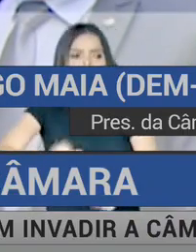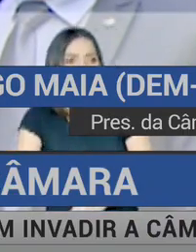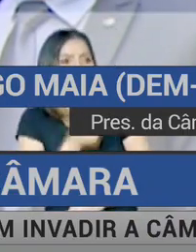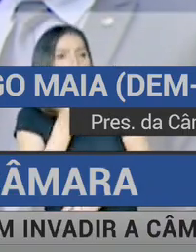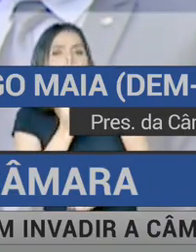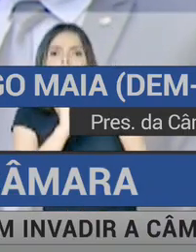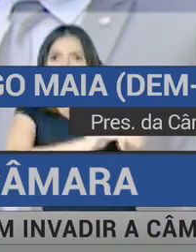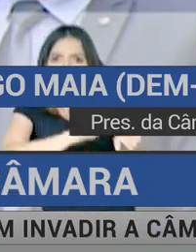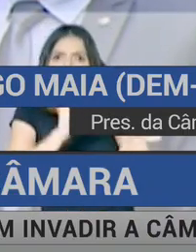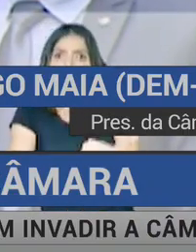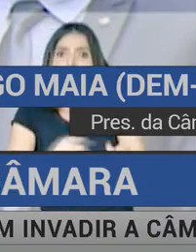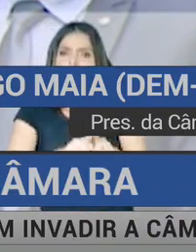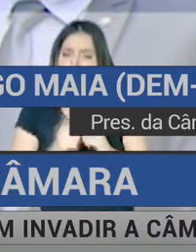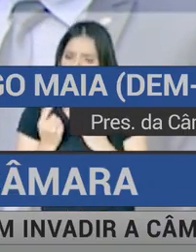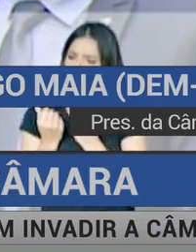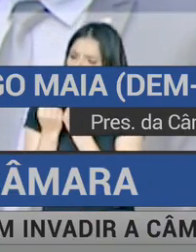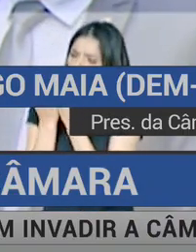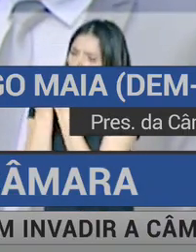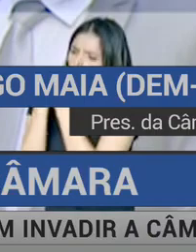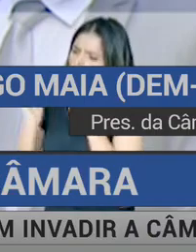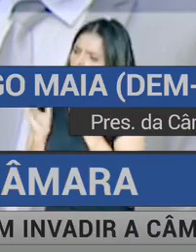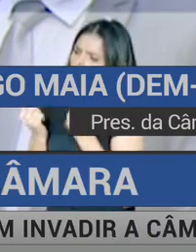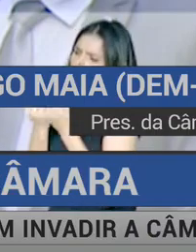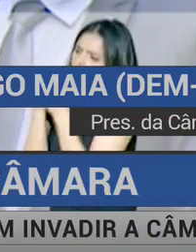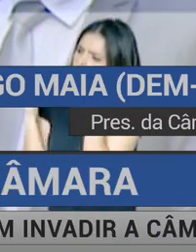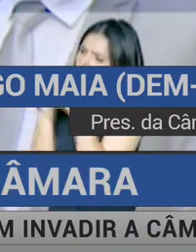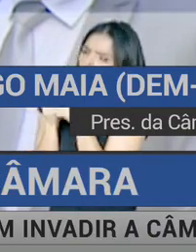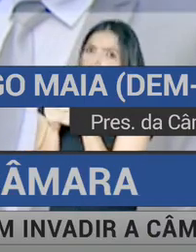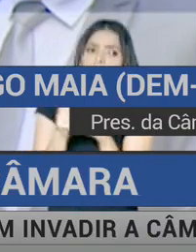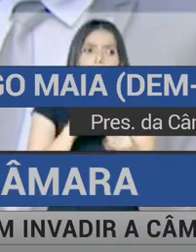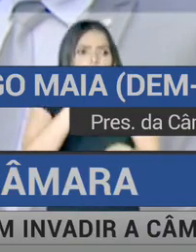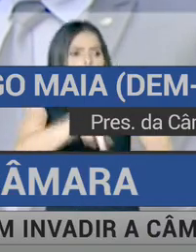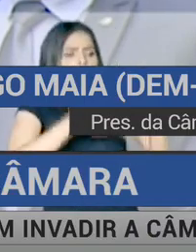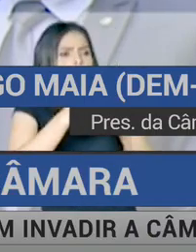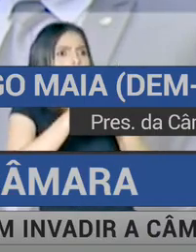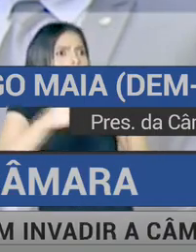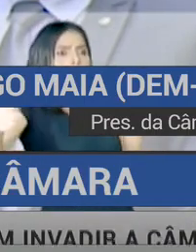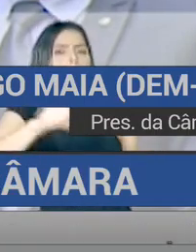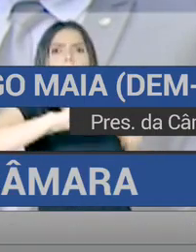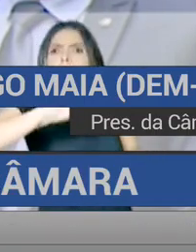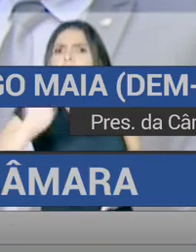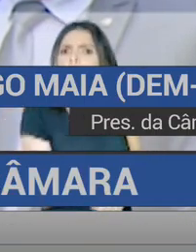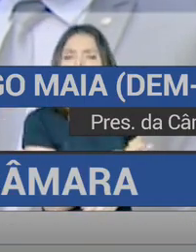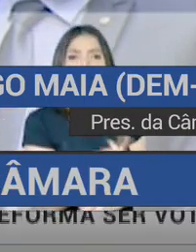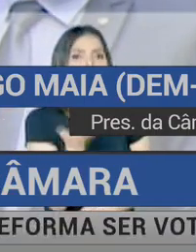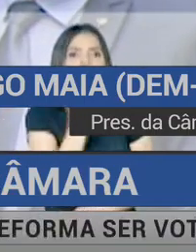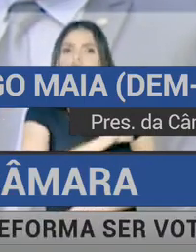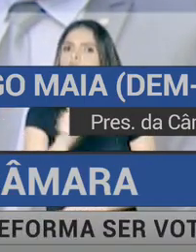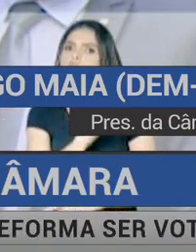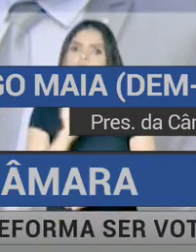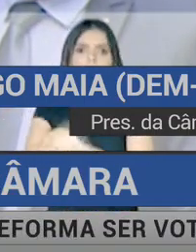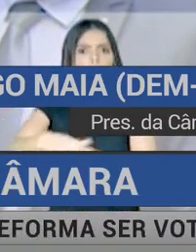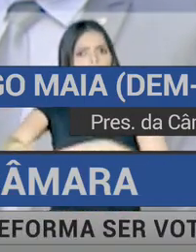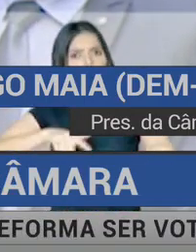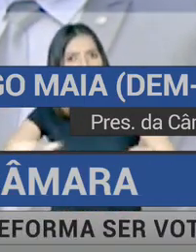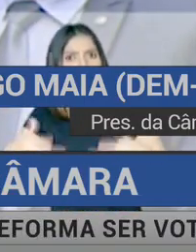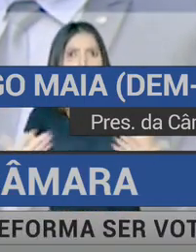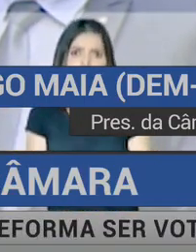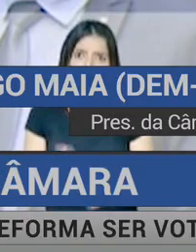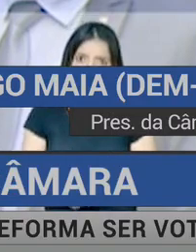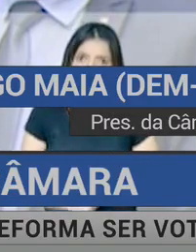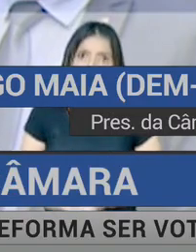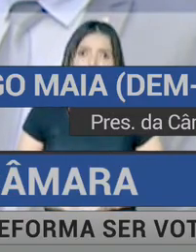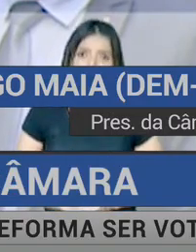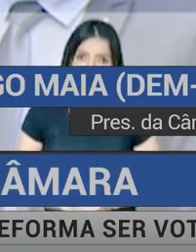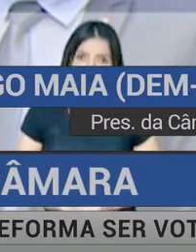de renda leva a que milhões de brasileiros não consigam estar na formalidade do mercado de trabalho no Brasil